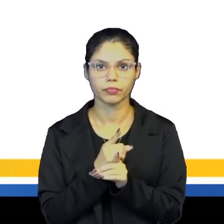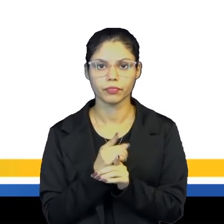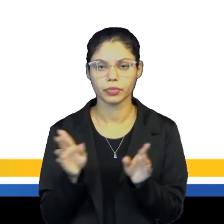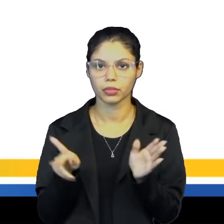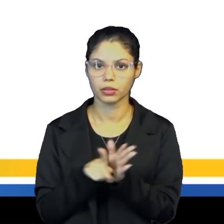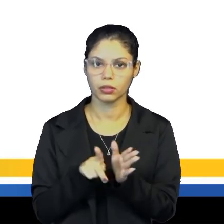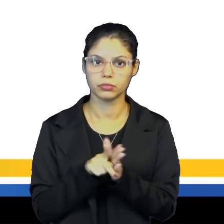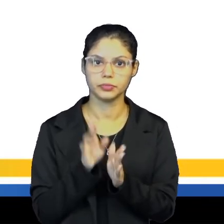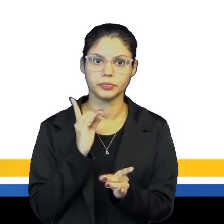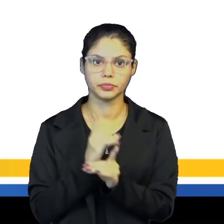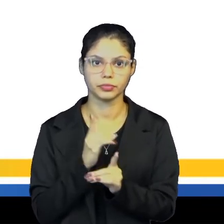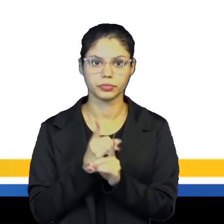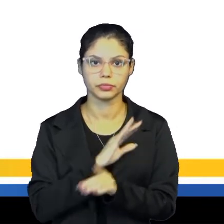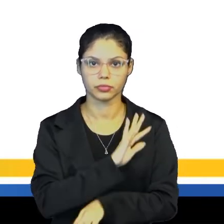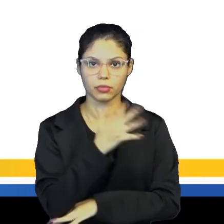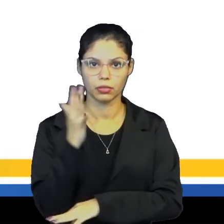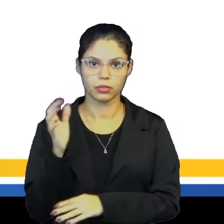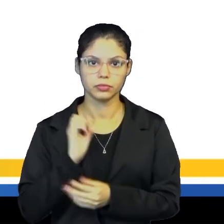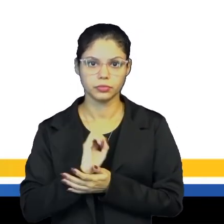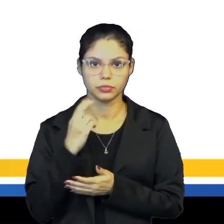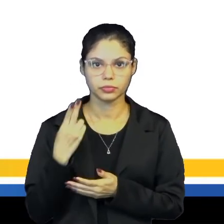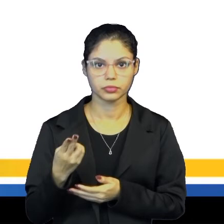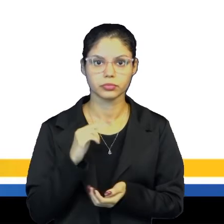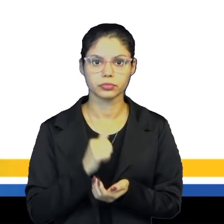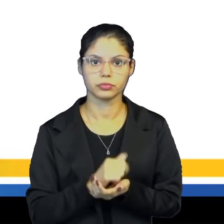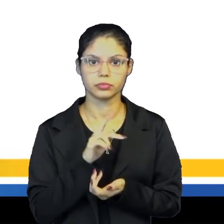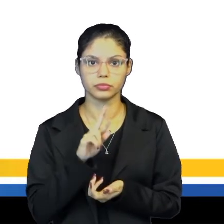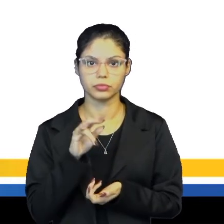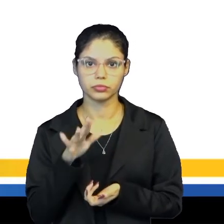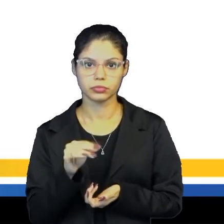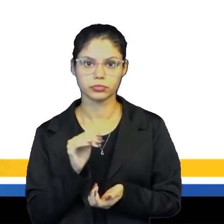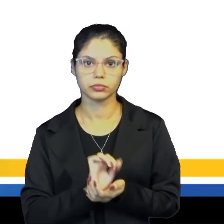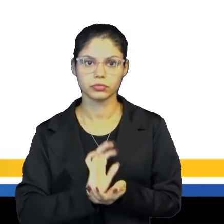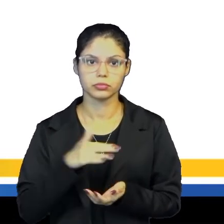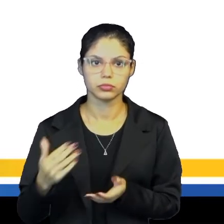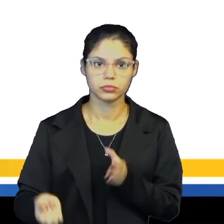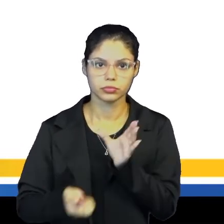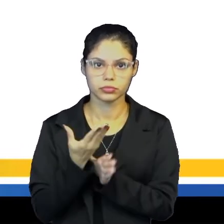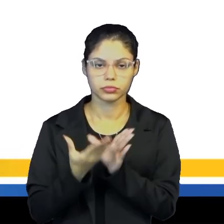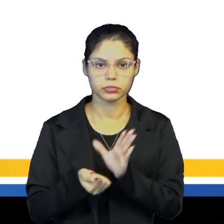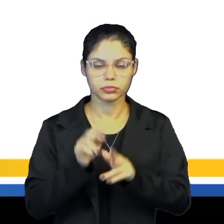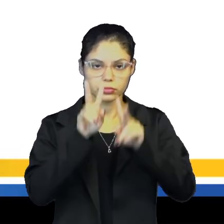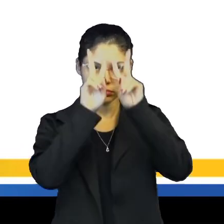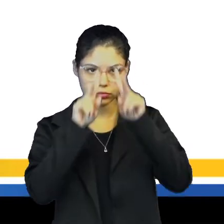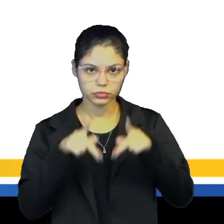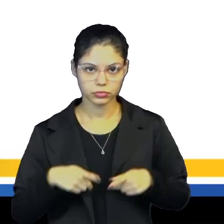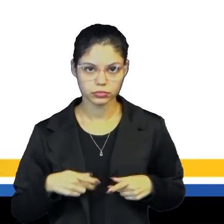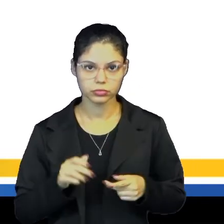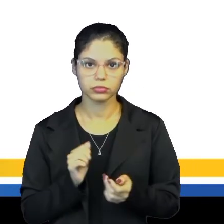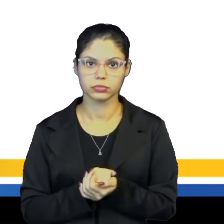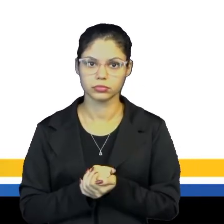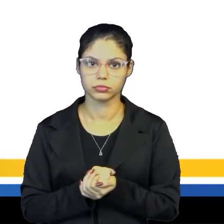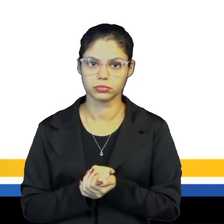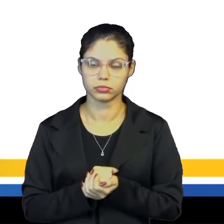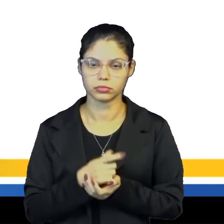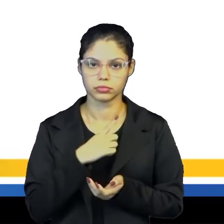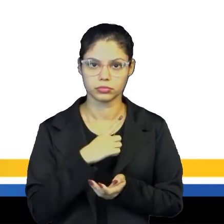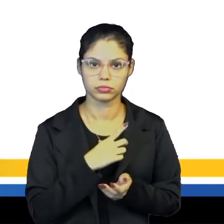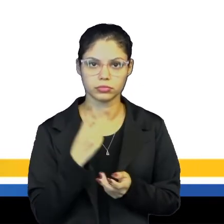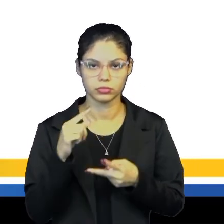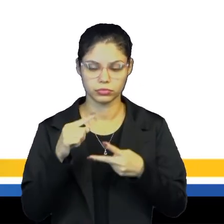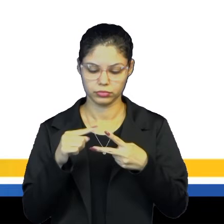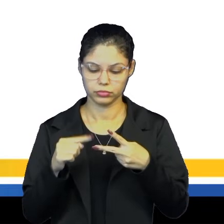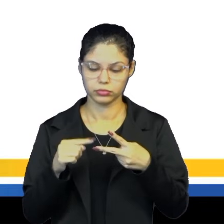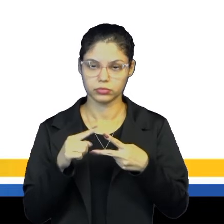na natureza, certo? Ou artificial, quando produzida pelo ser humano, tá? Então aí, ó,